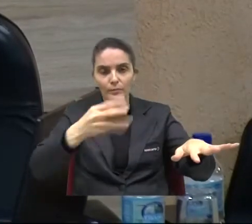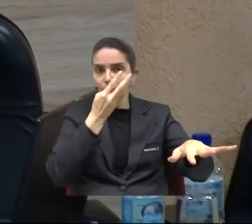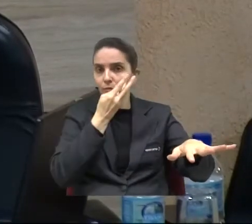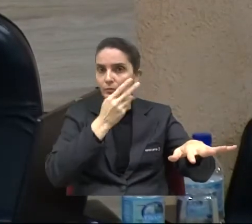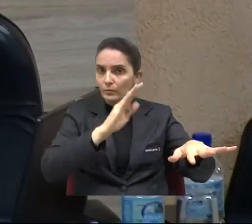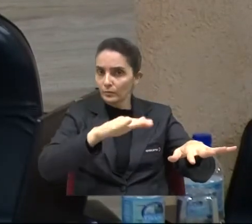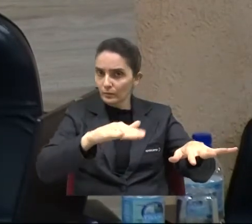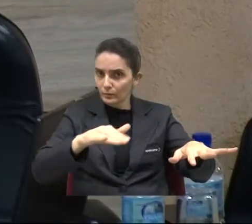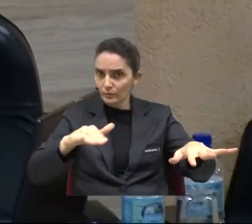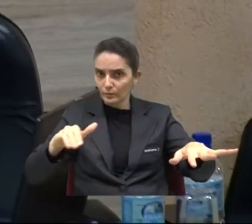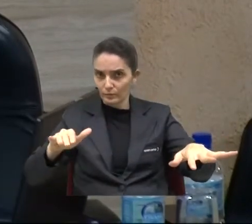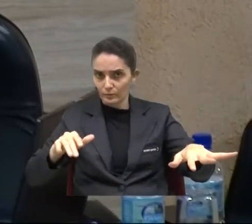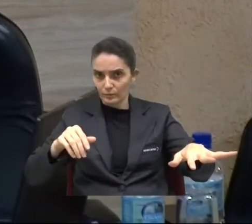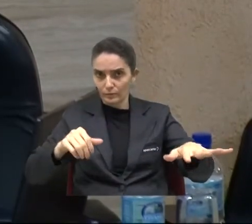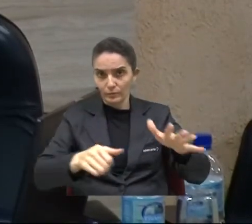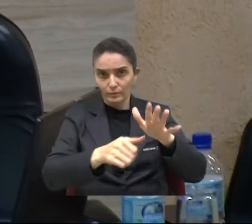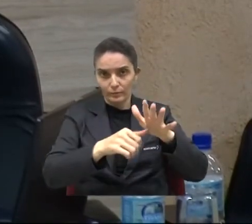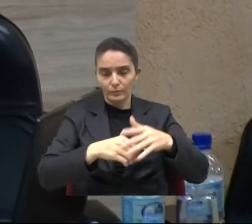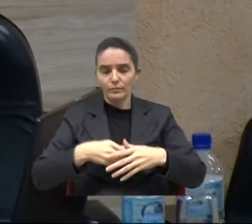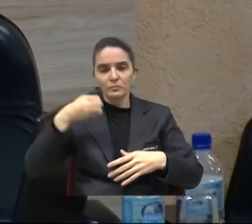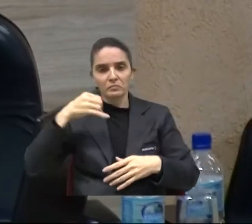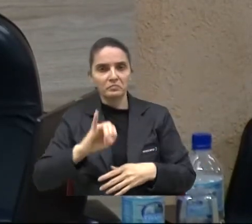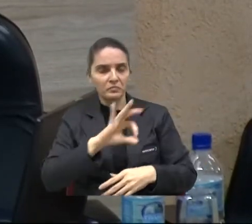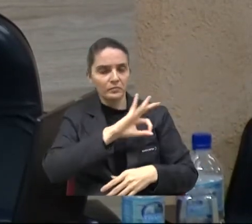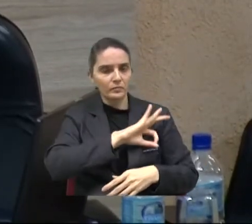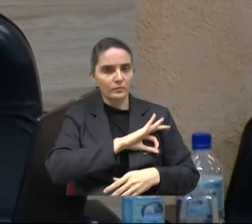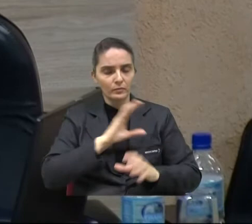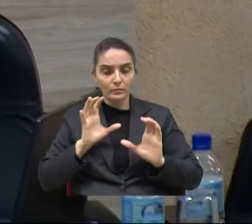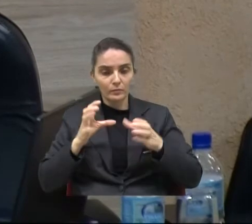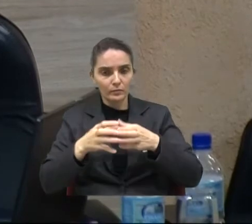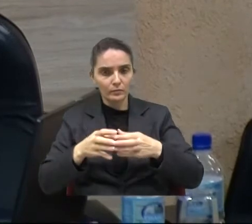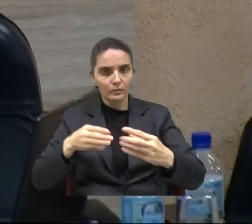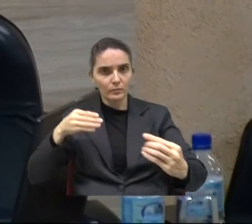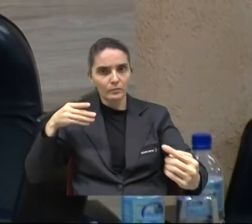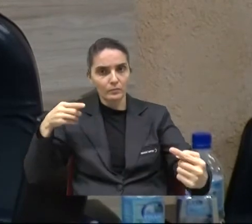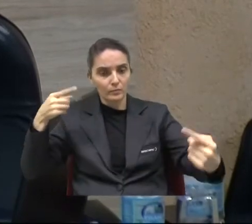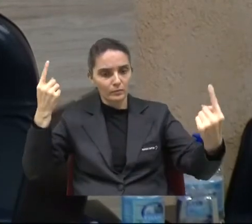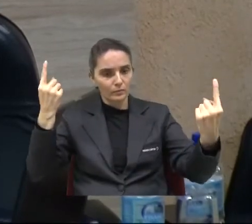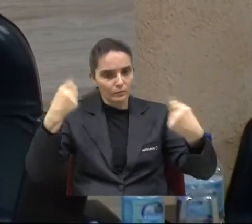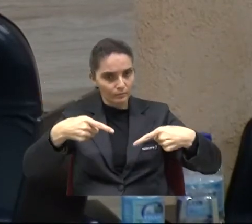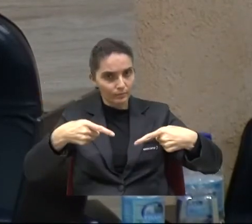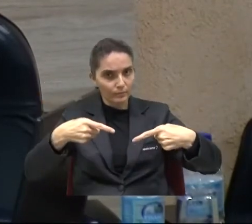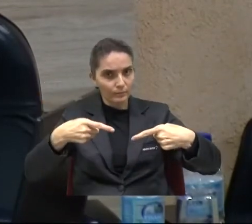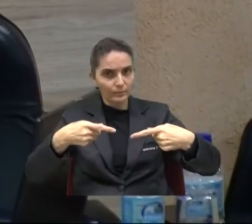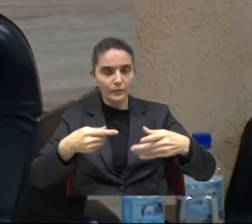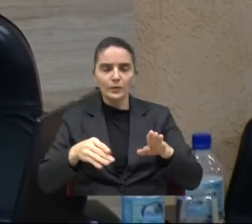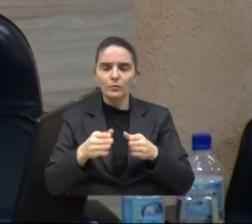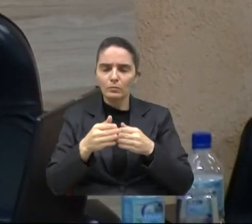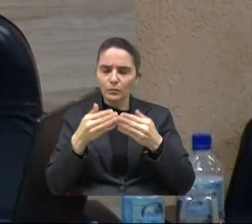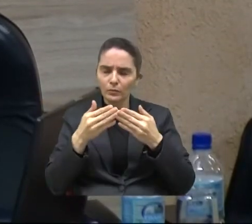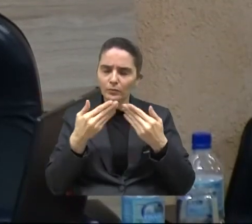local. Se querem fazer um enfrentamento, não o façam com crianças.